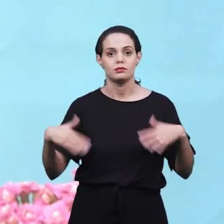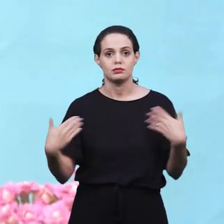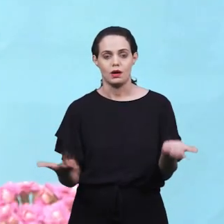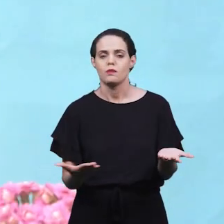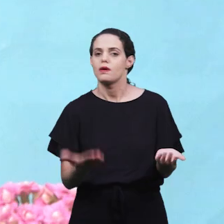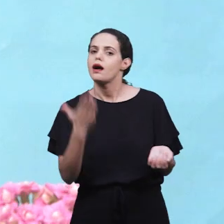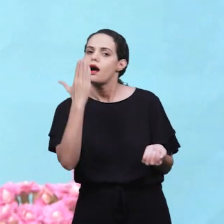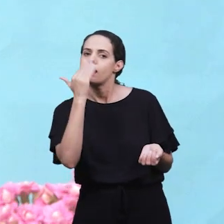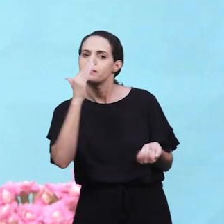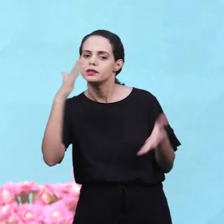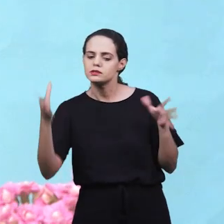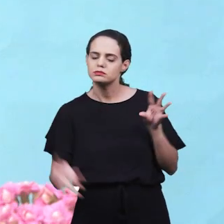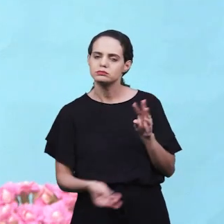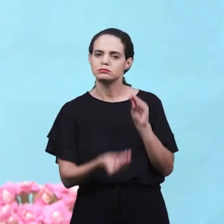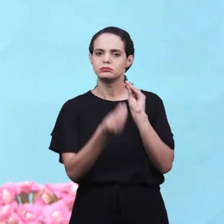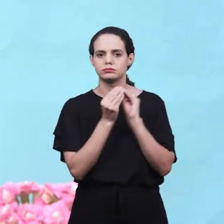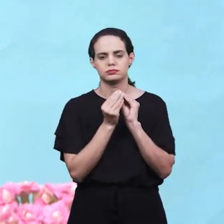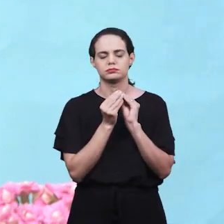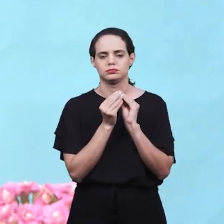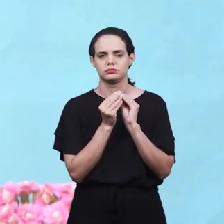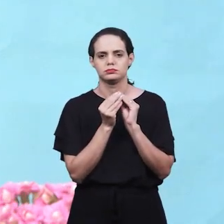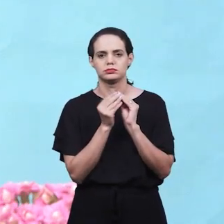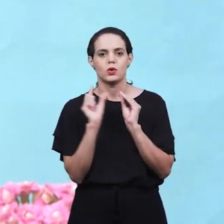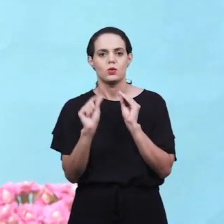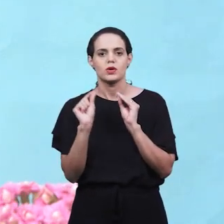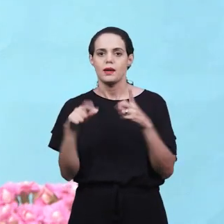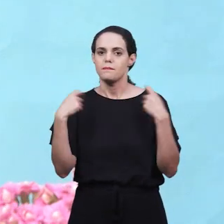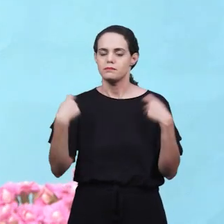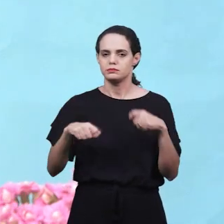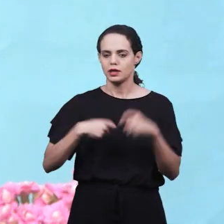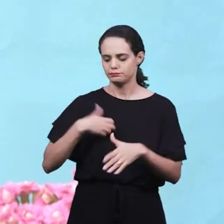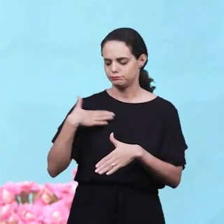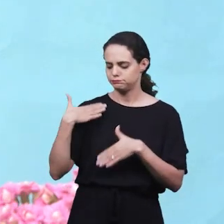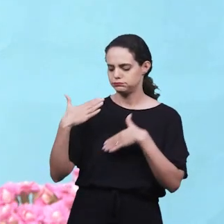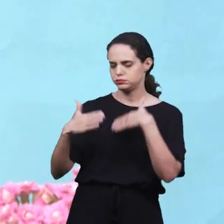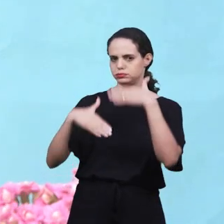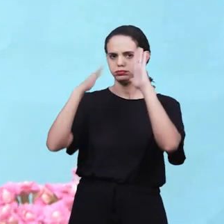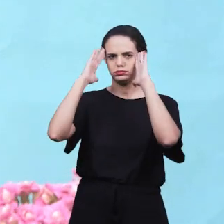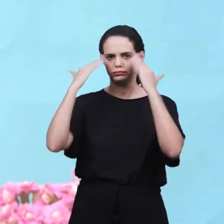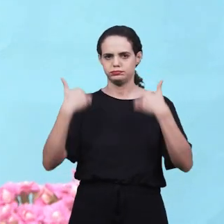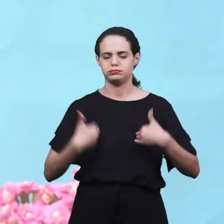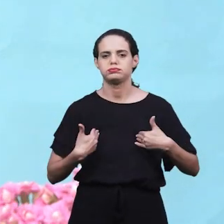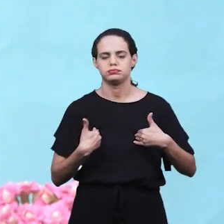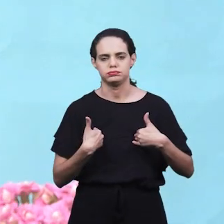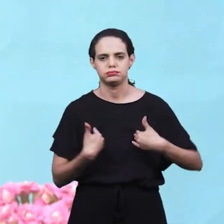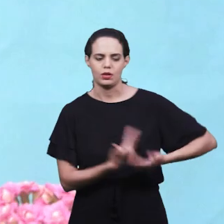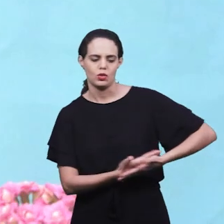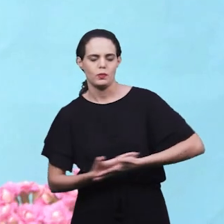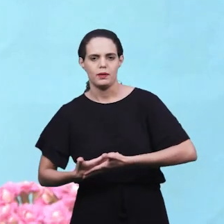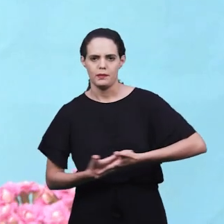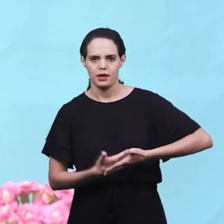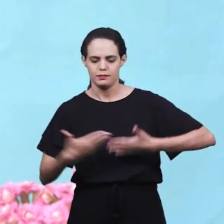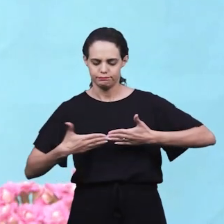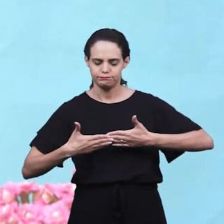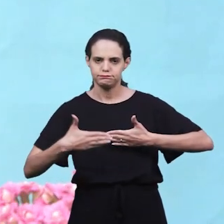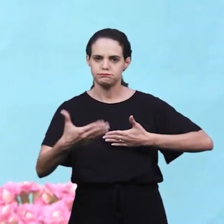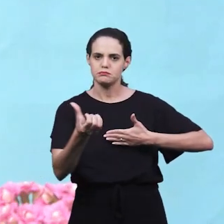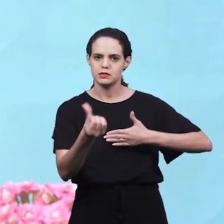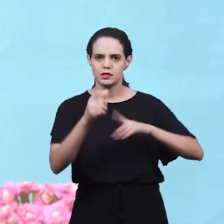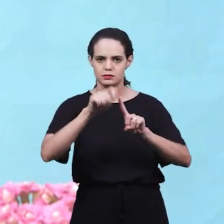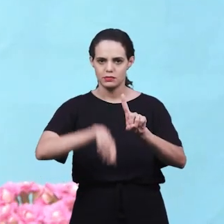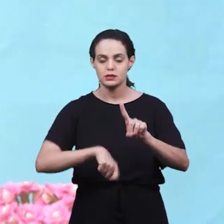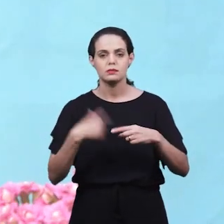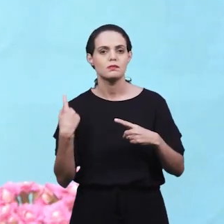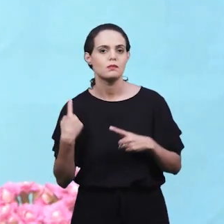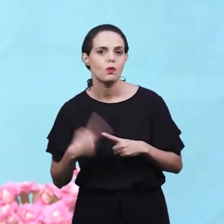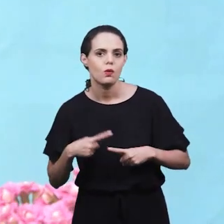alimentação complementar aquela que é necessária para manter o pleno desenvolvimento do bebê a partir dos 6 meses. Pois o bebê